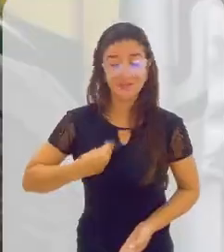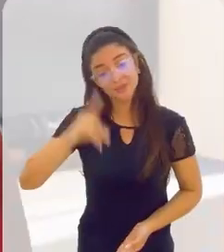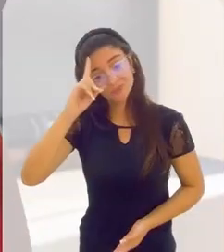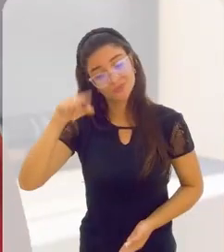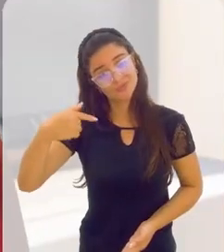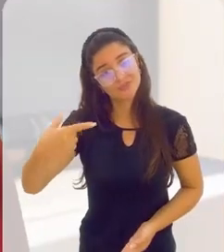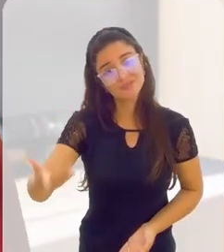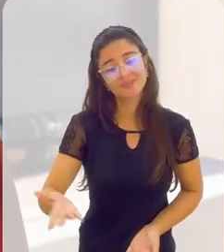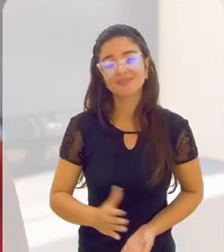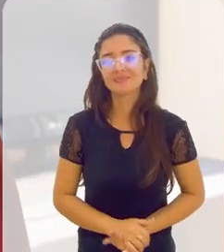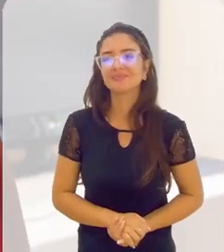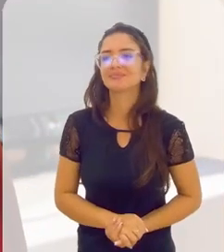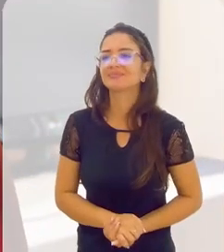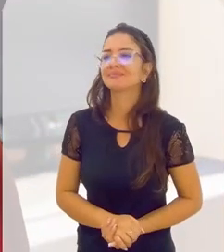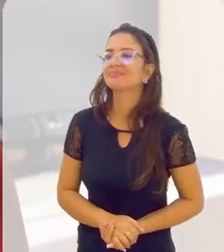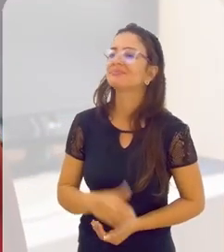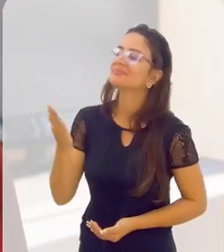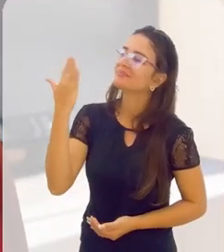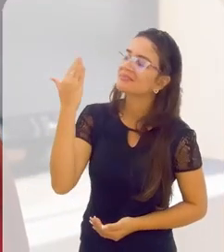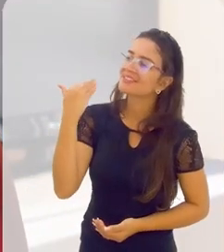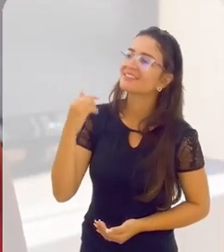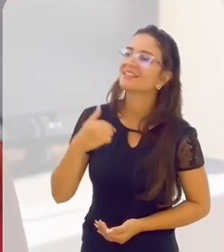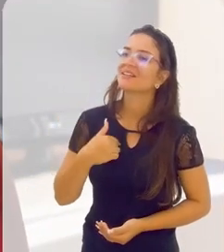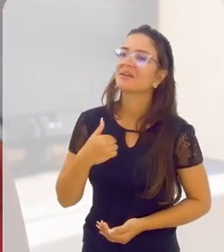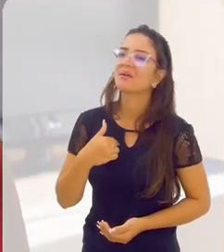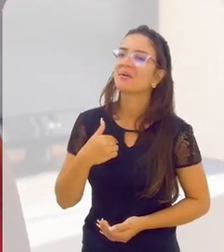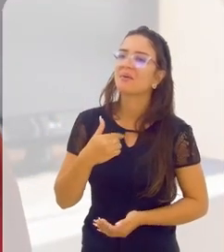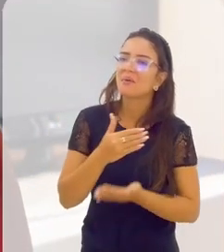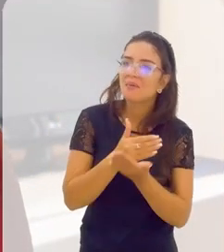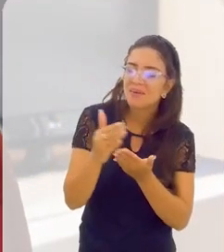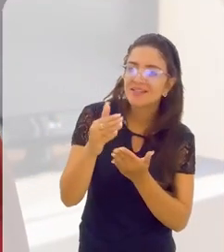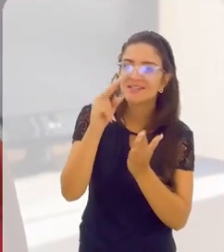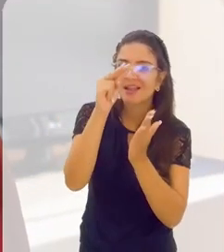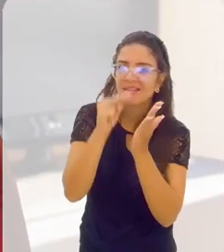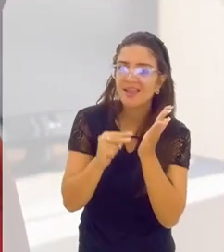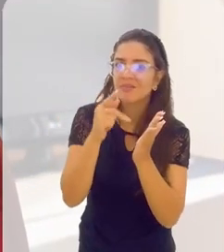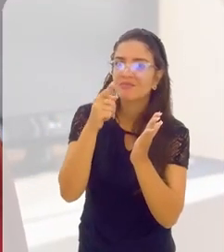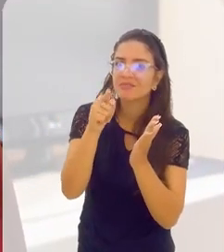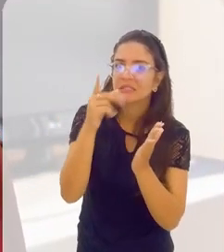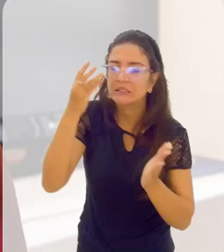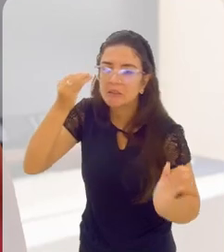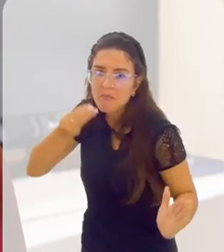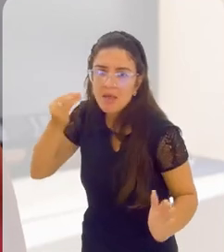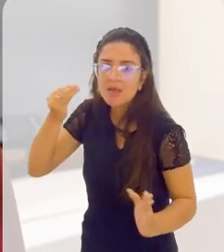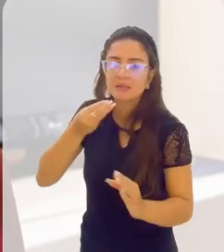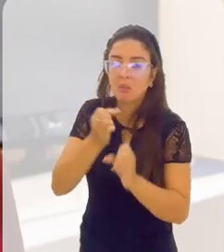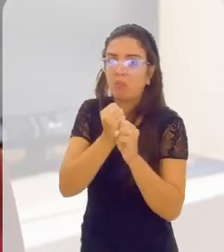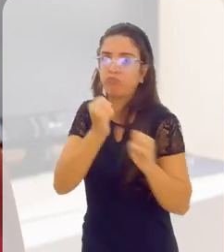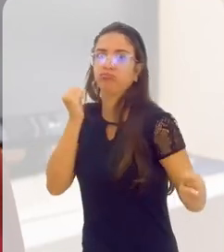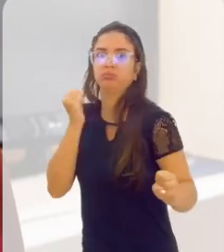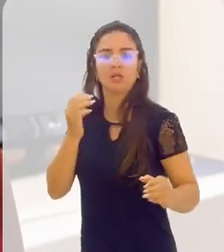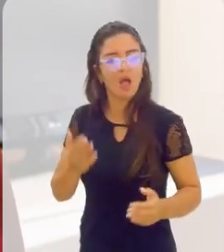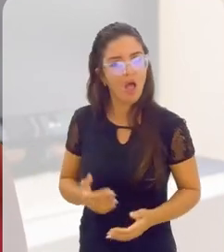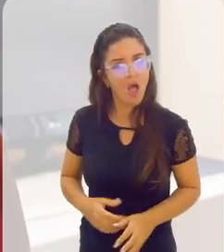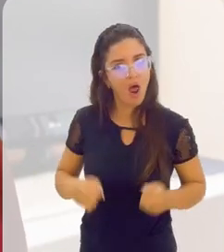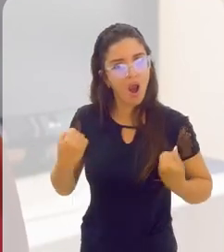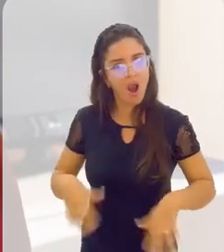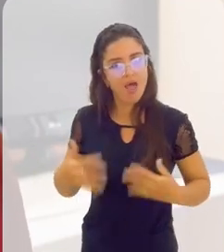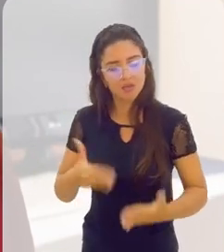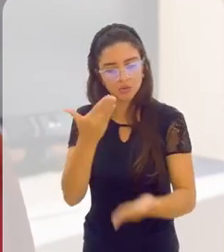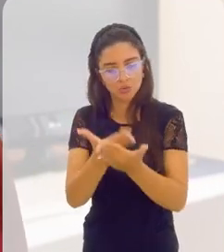olha até porque quando eu comecei a ler o seu like seu eu falei assim que mulher meu Deus